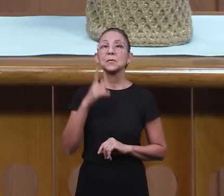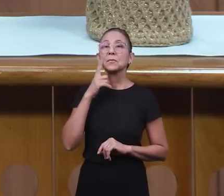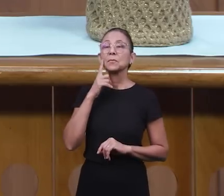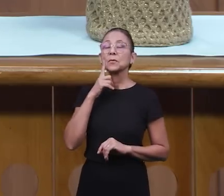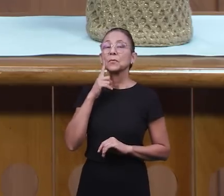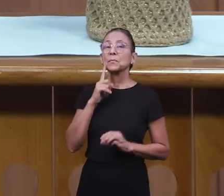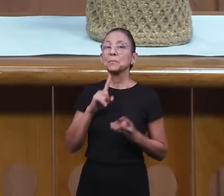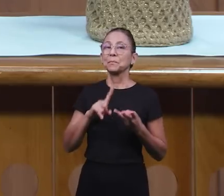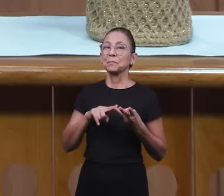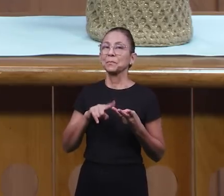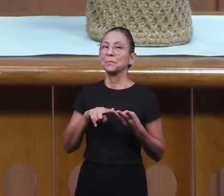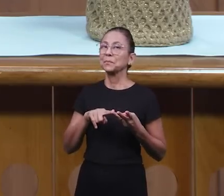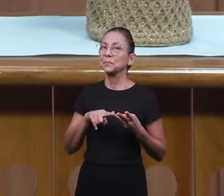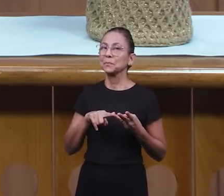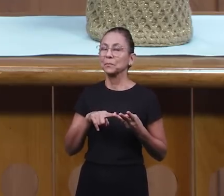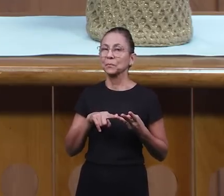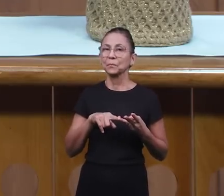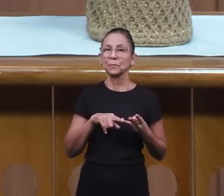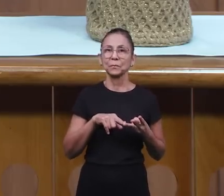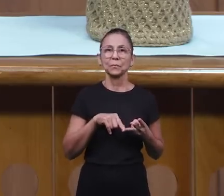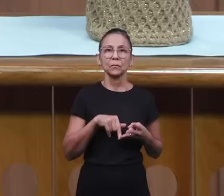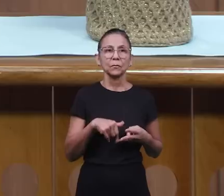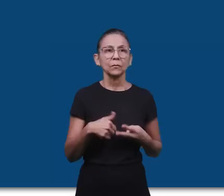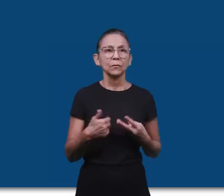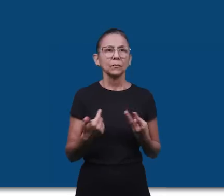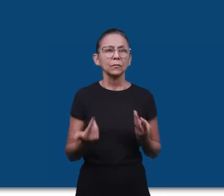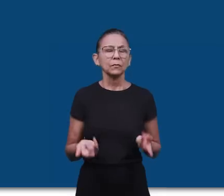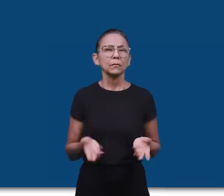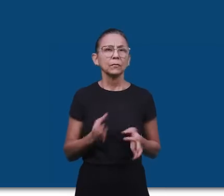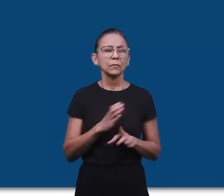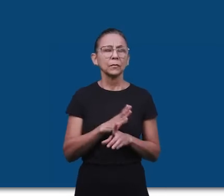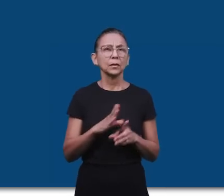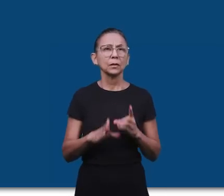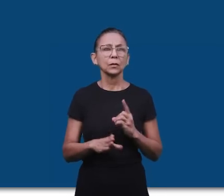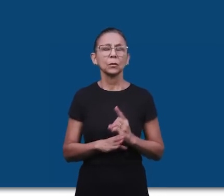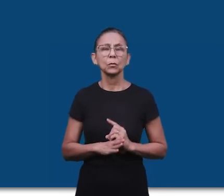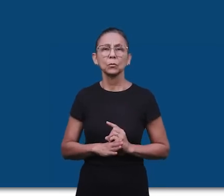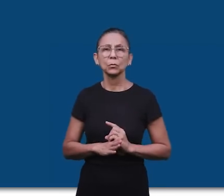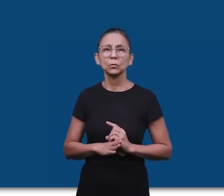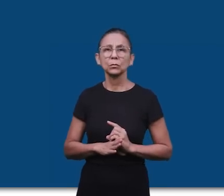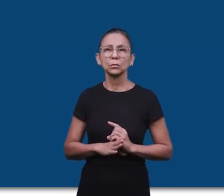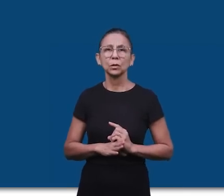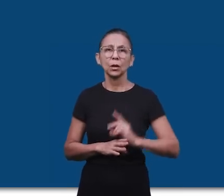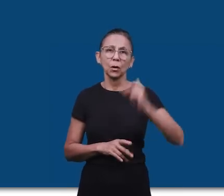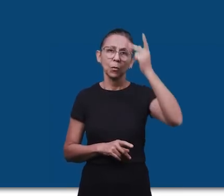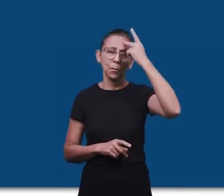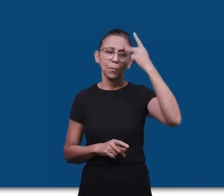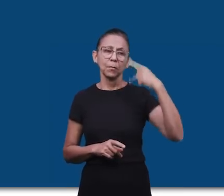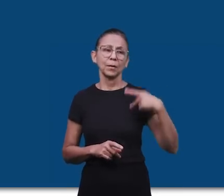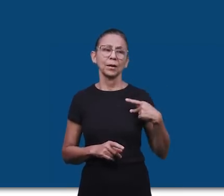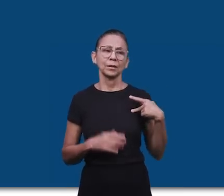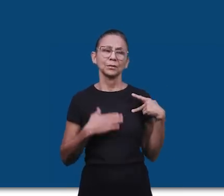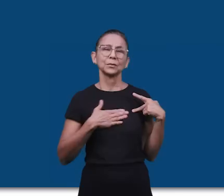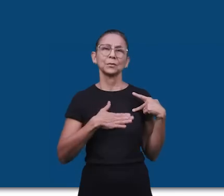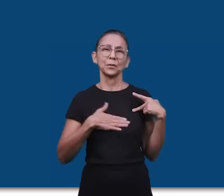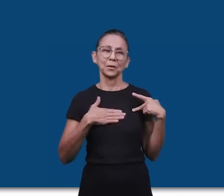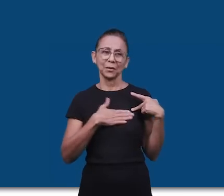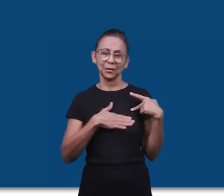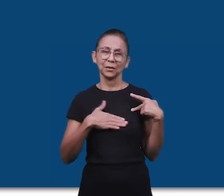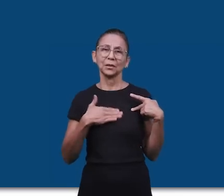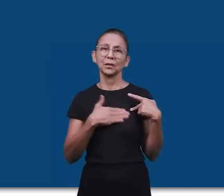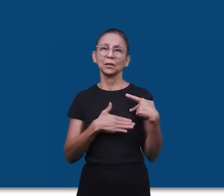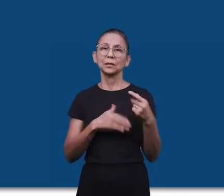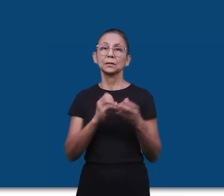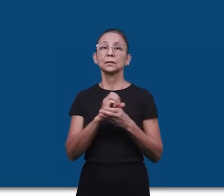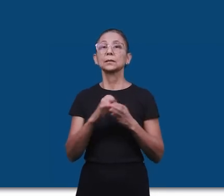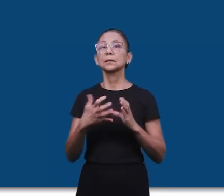culto que agrada somente ao homem. O que é o culto que agrada somente ao homem? Esse culto tem uma